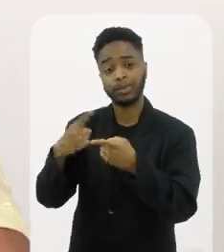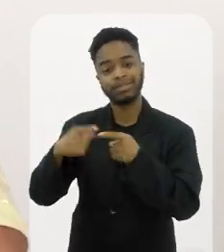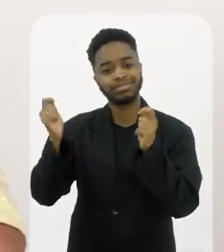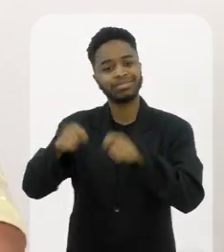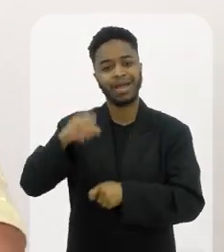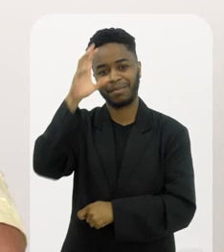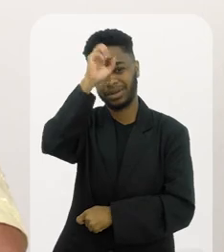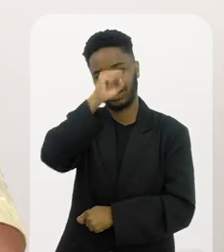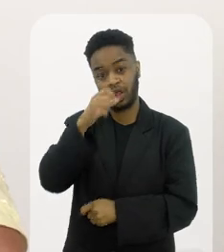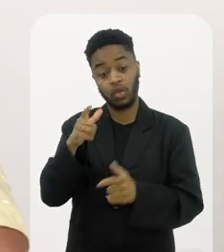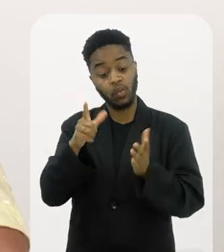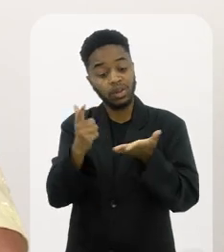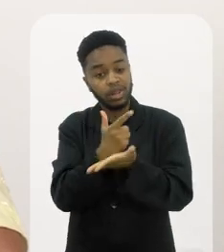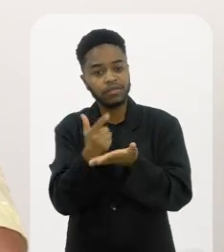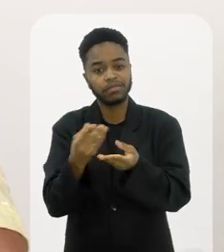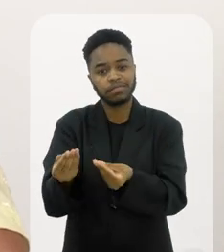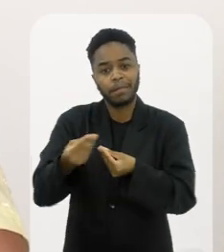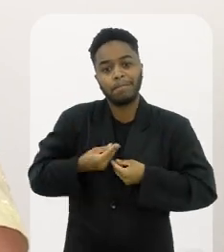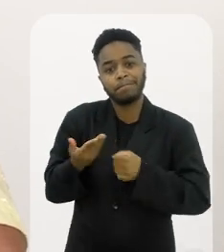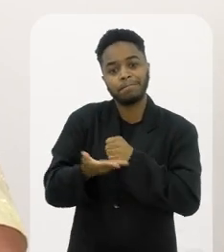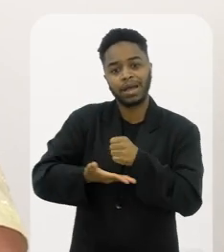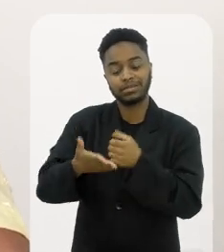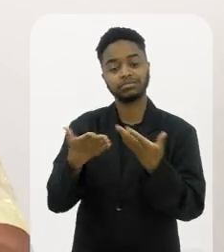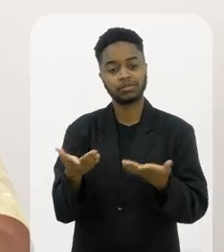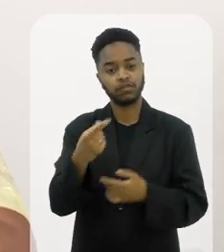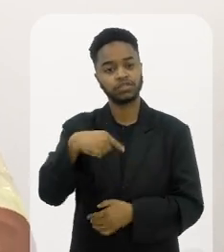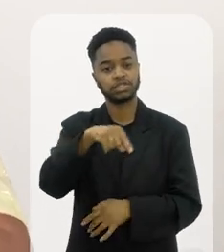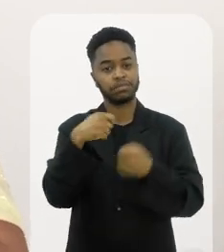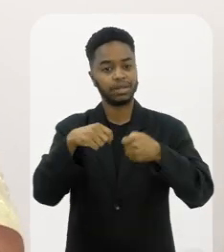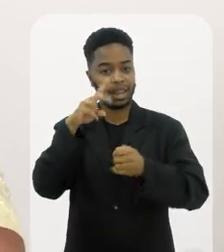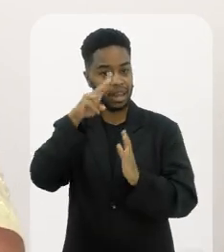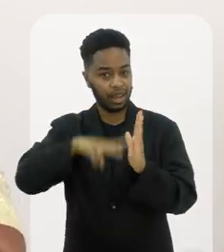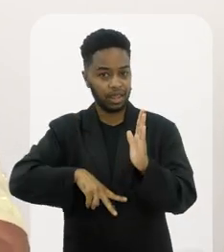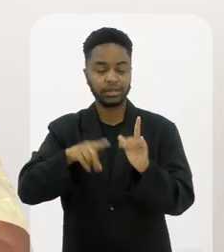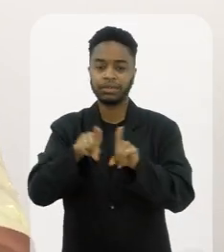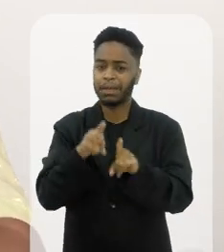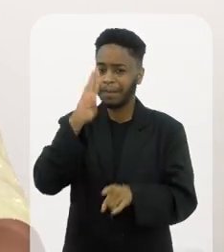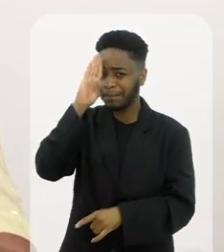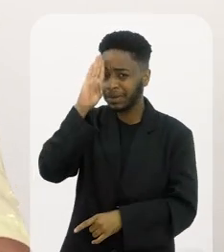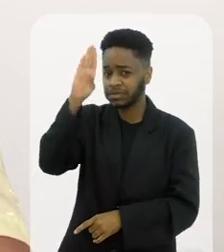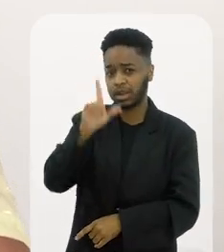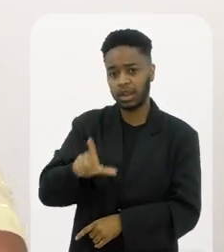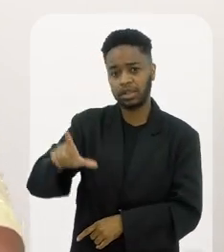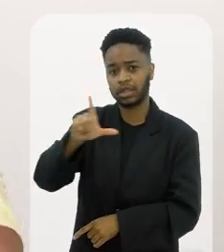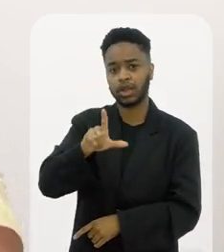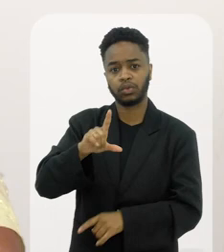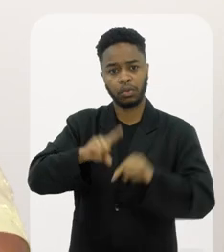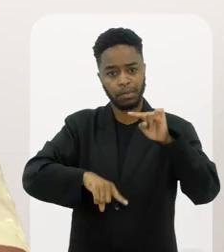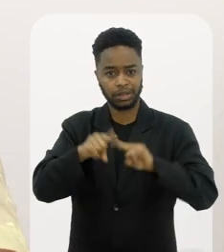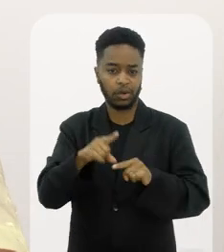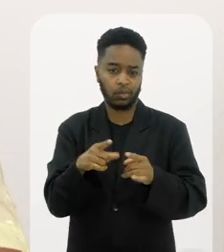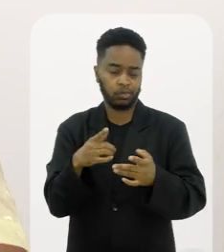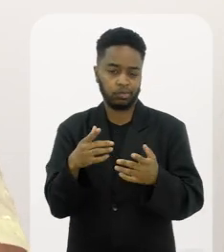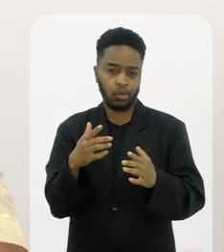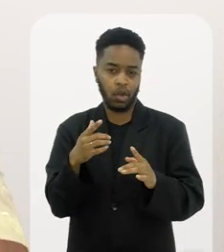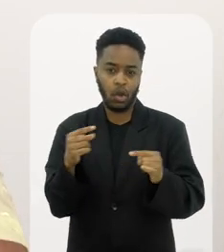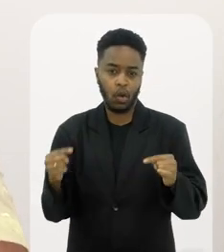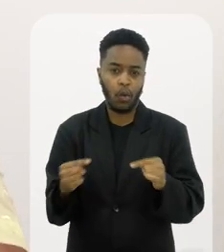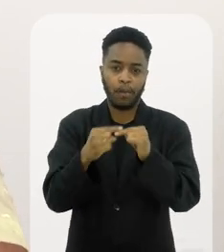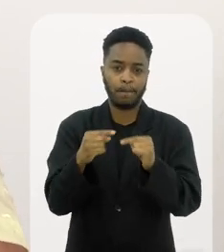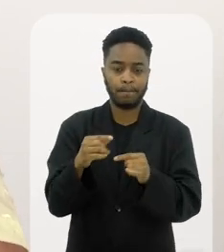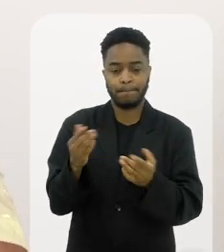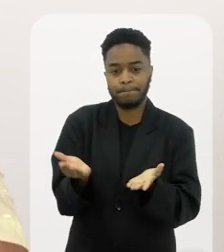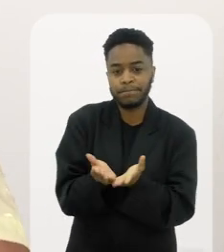aprender. Então, os livros são a base. Então, a ideia é que você leia. Principalmente a nossa literatura, que seria assim, a nossa